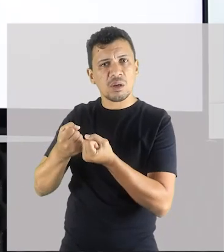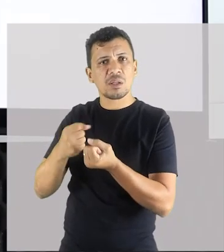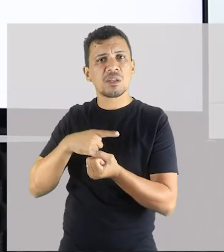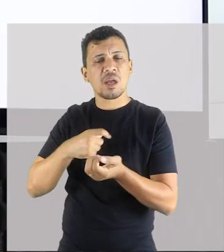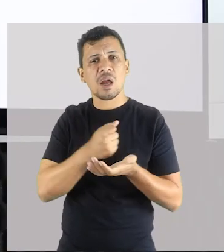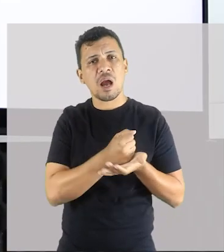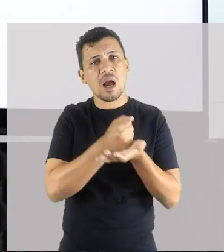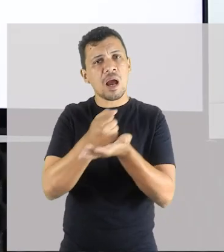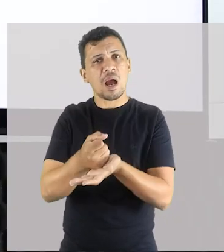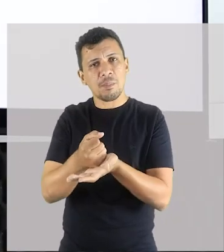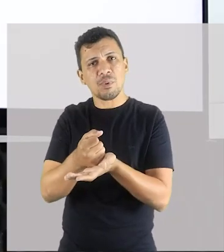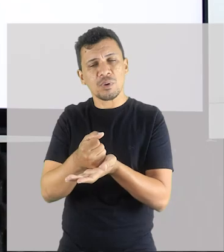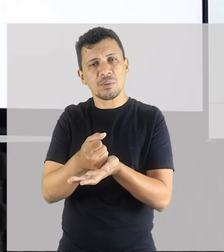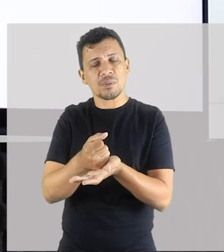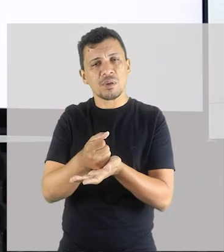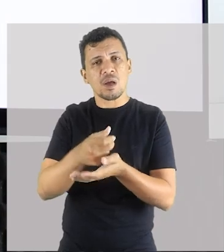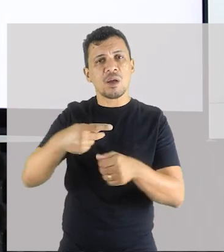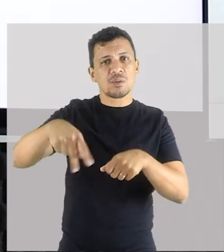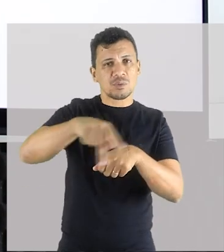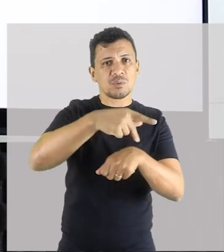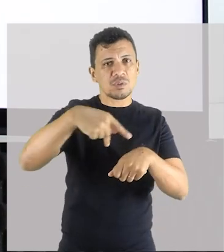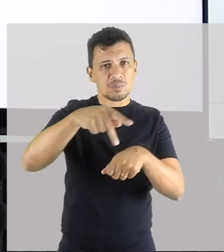externo dos países ibéricos?